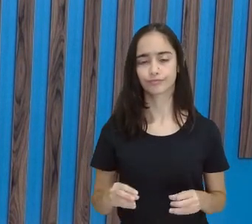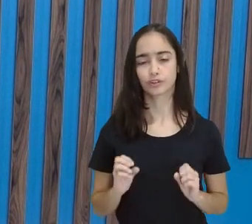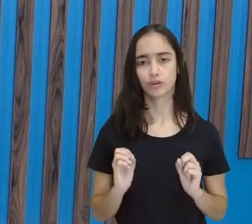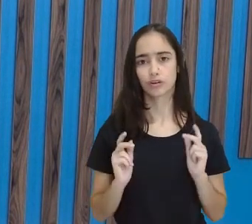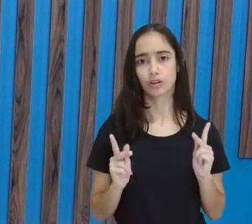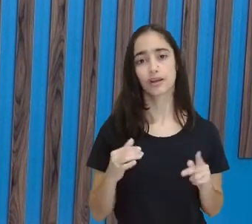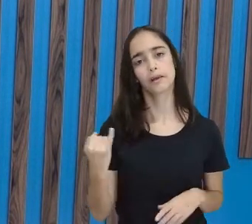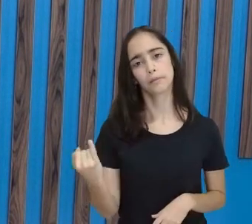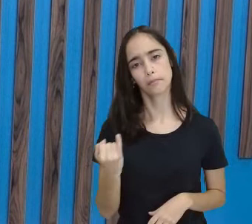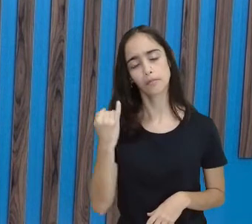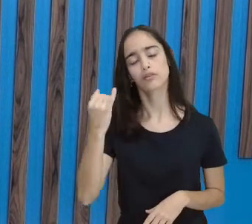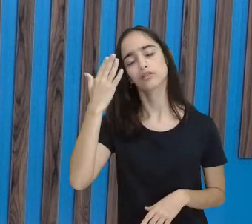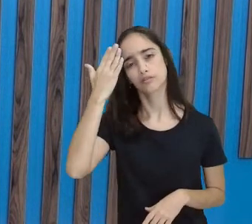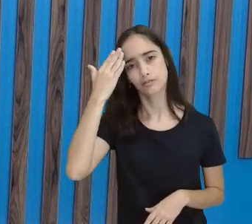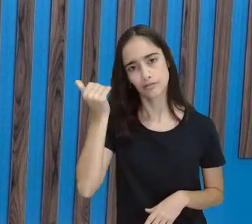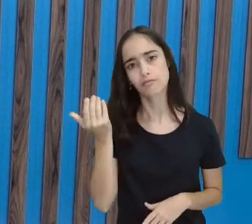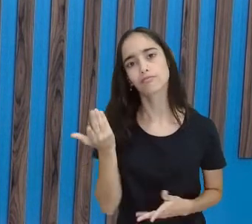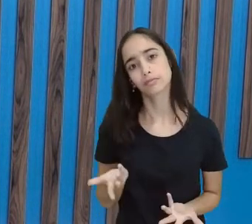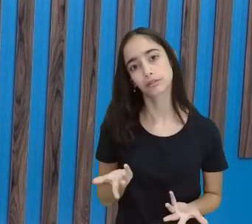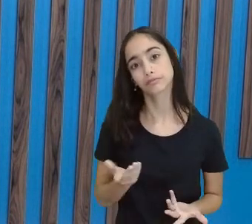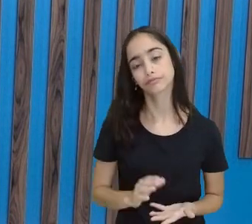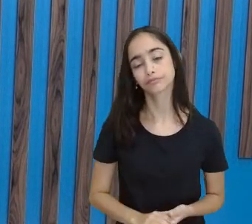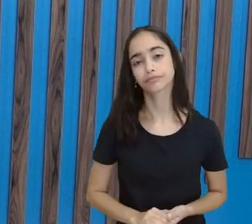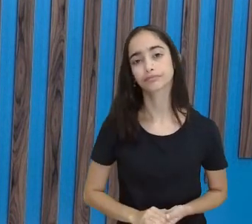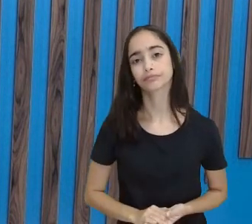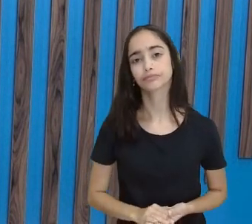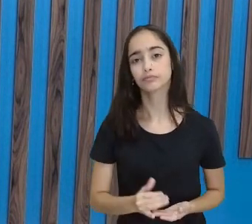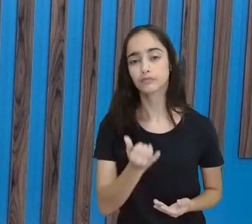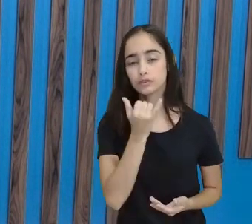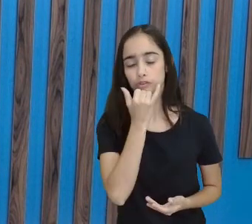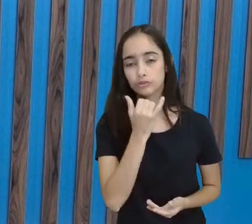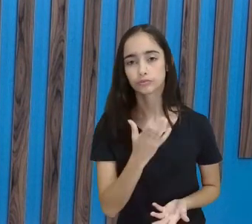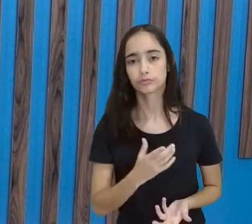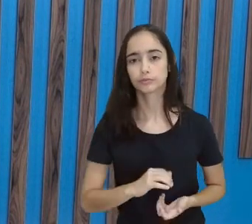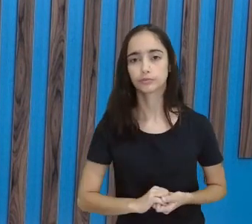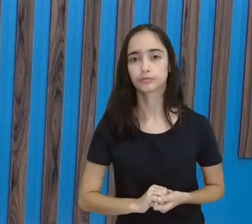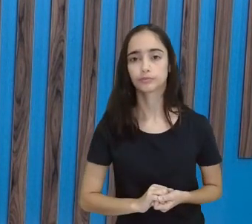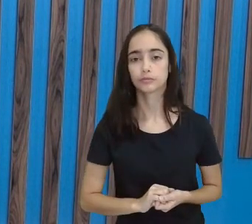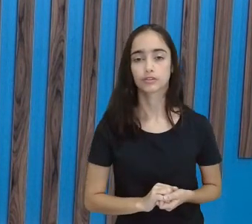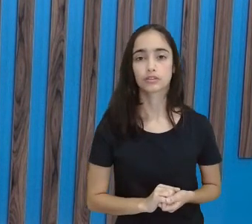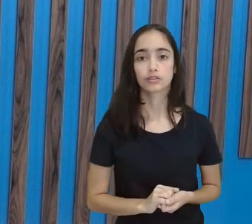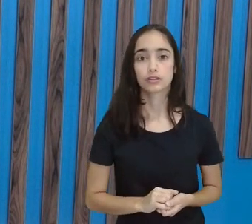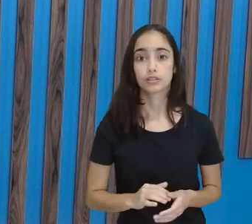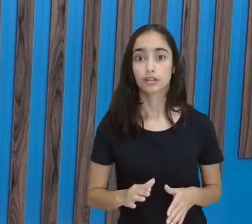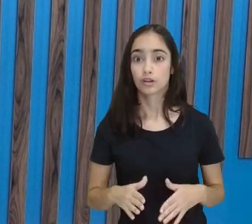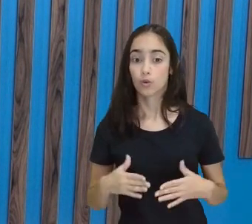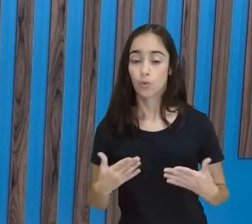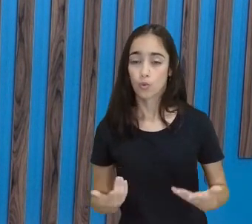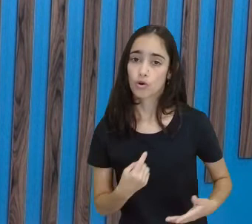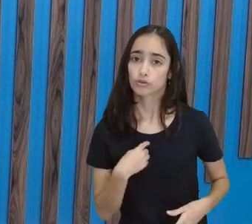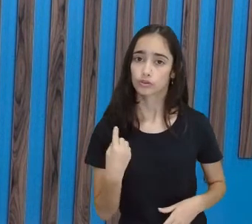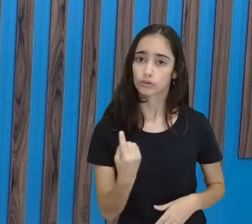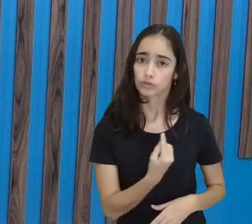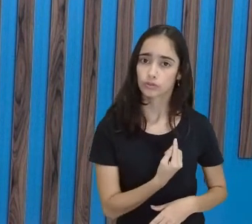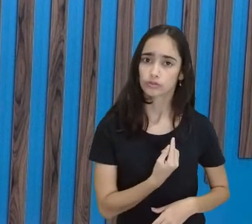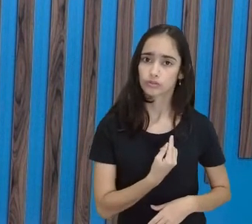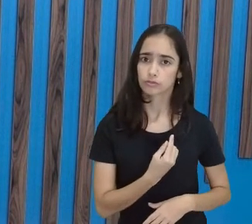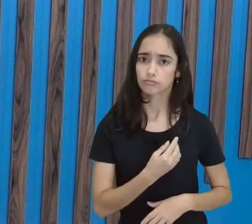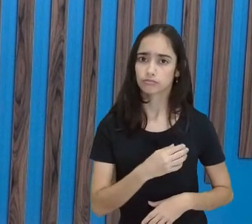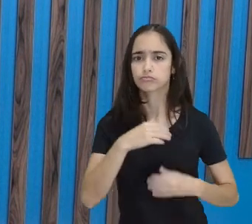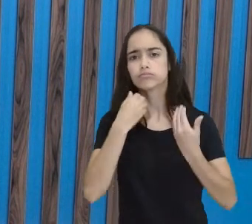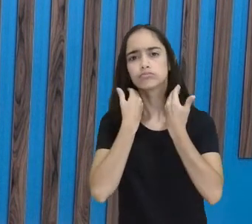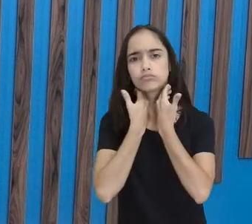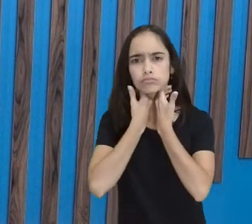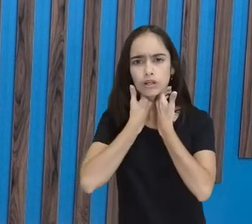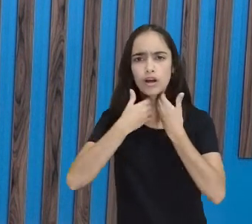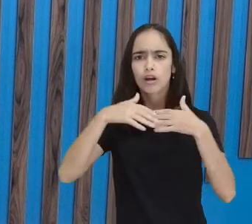vocês saberem, por exemplo, perdão, que quando a temperatura do corpo da gente está um pouco